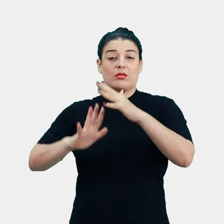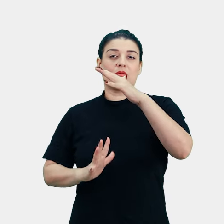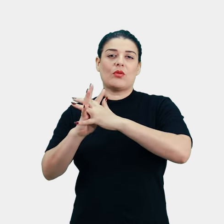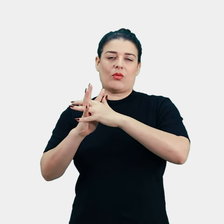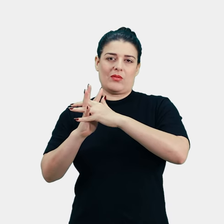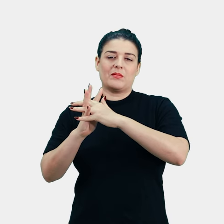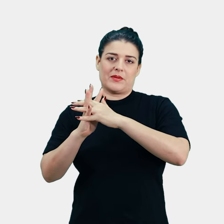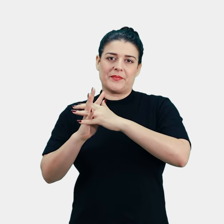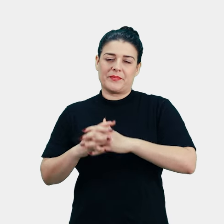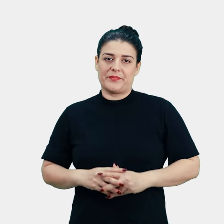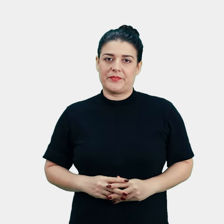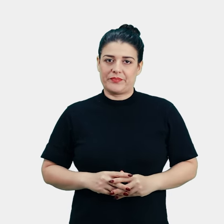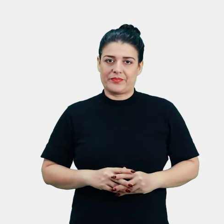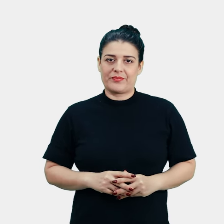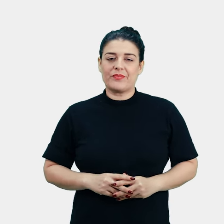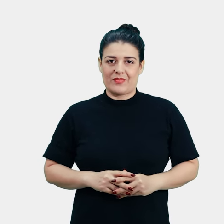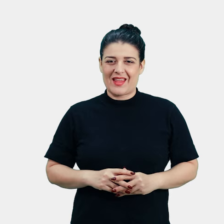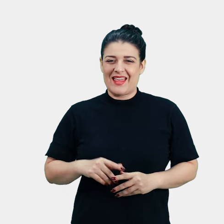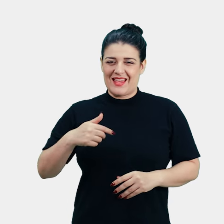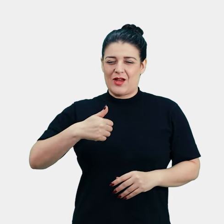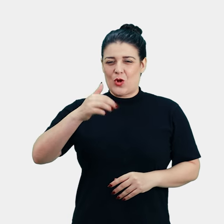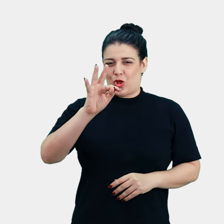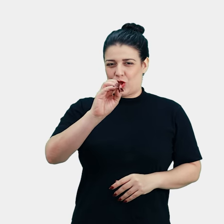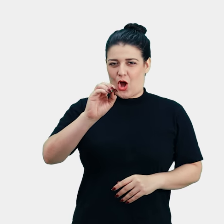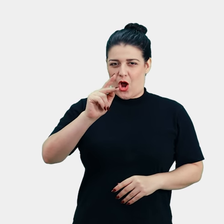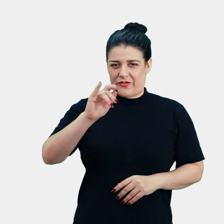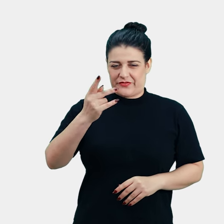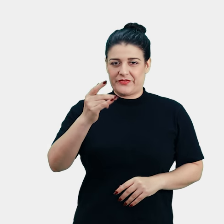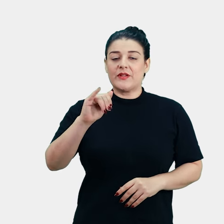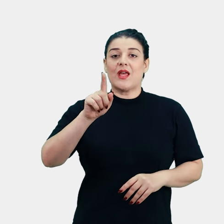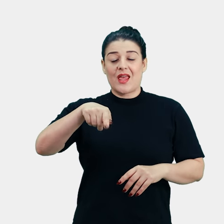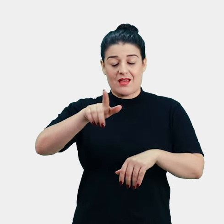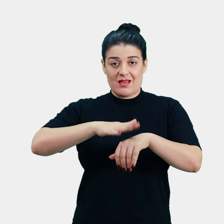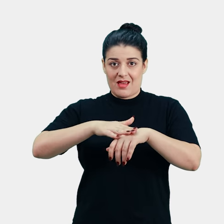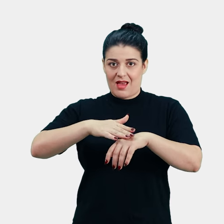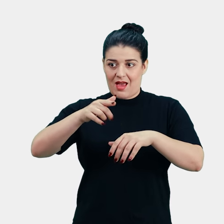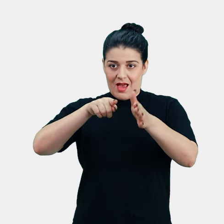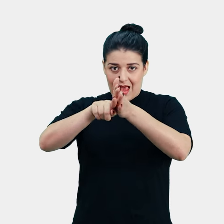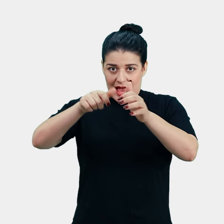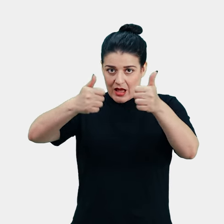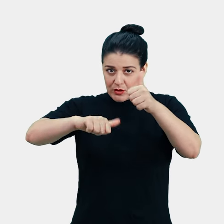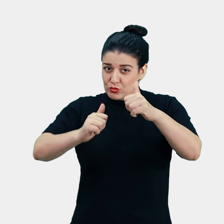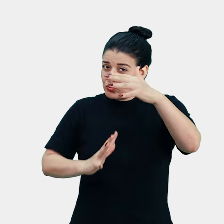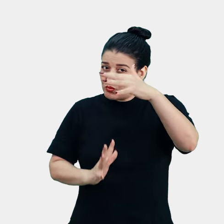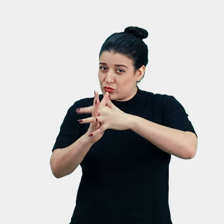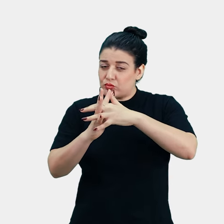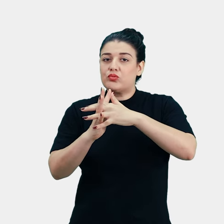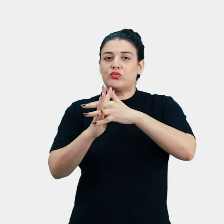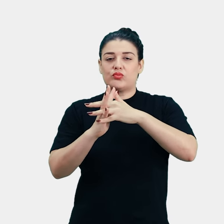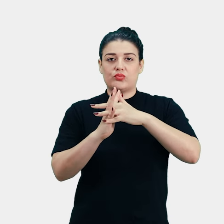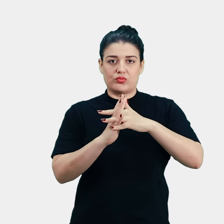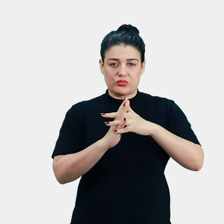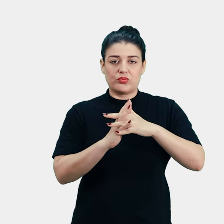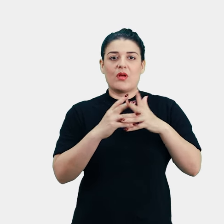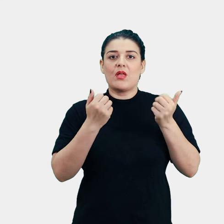resolução. E aí o TOF, por exemplo, um analisador de alta resolução,